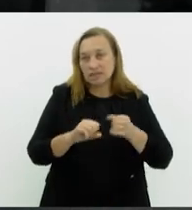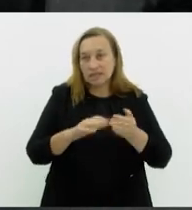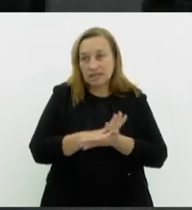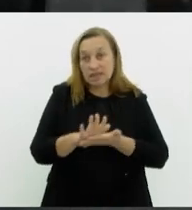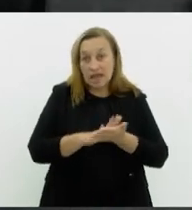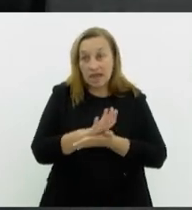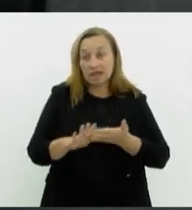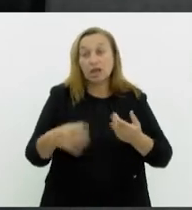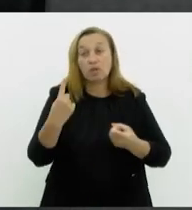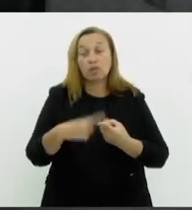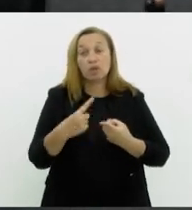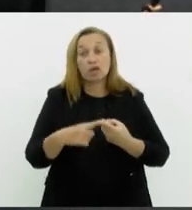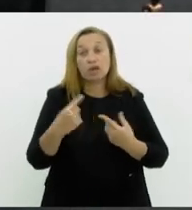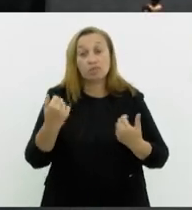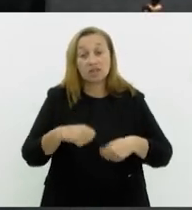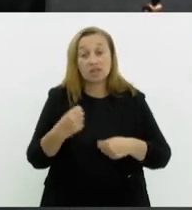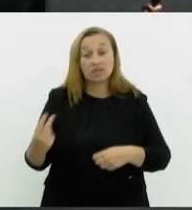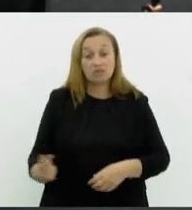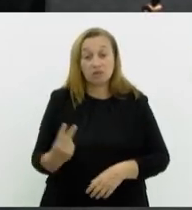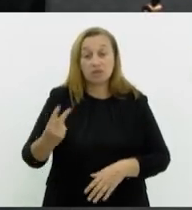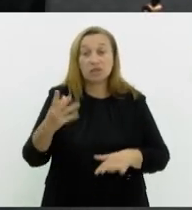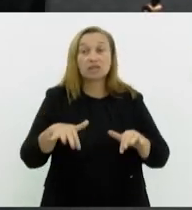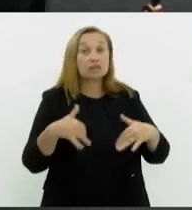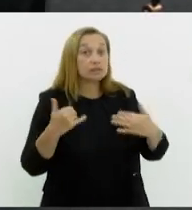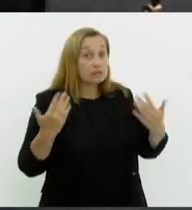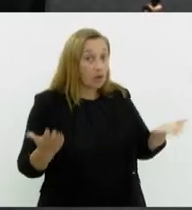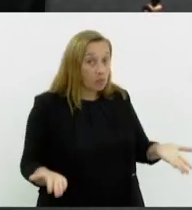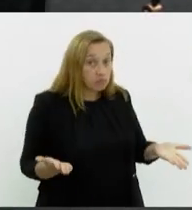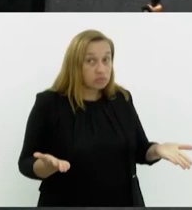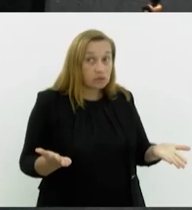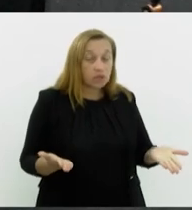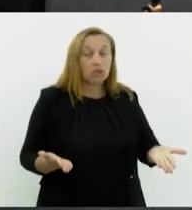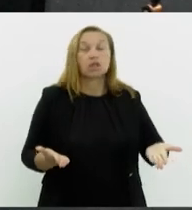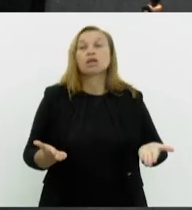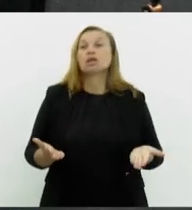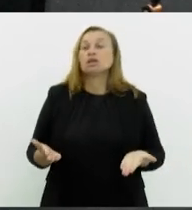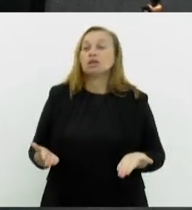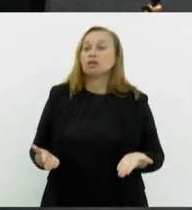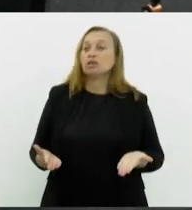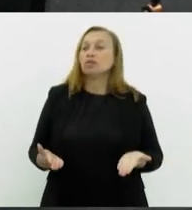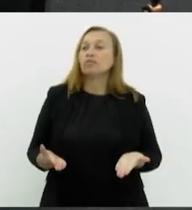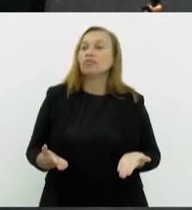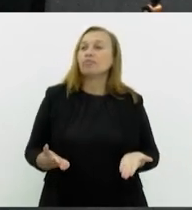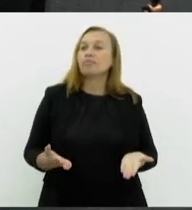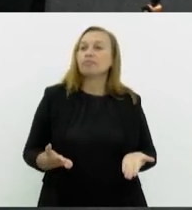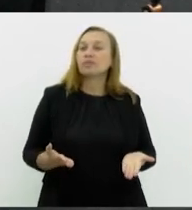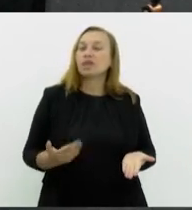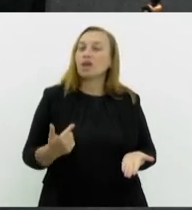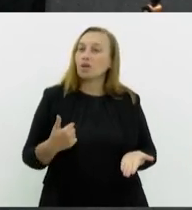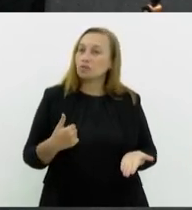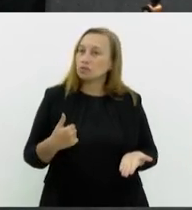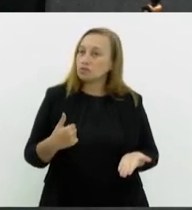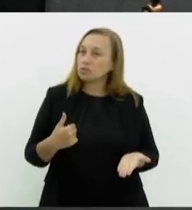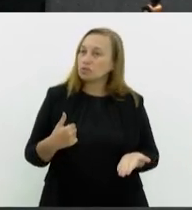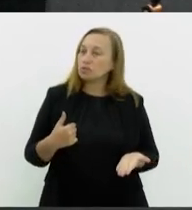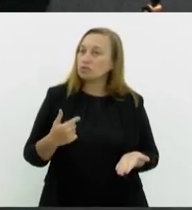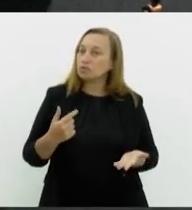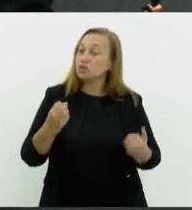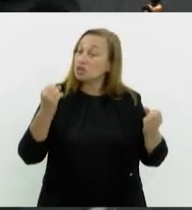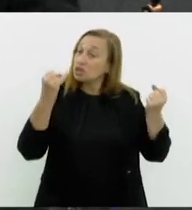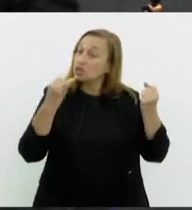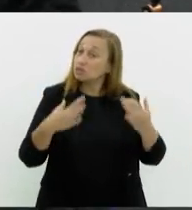deveriam ser preservados. Então eu tô elucidando